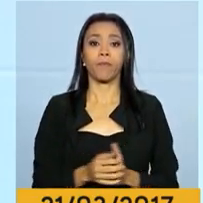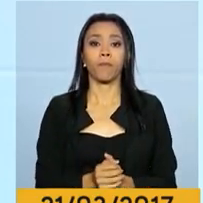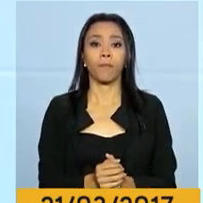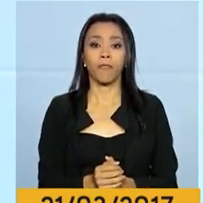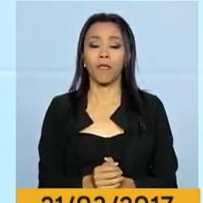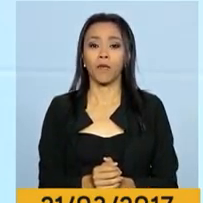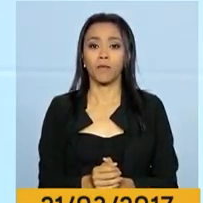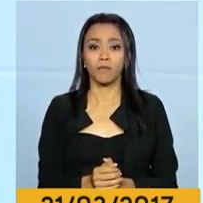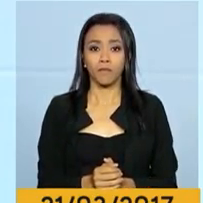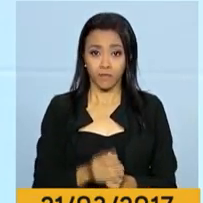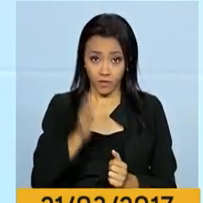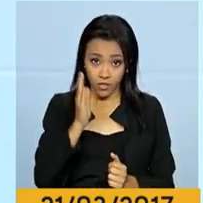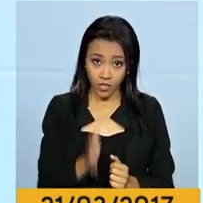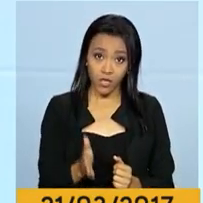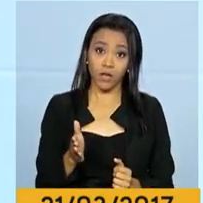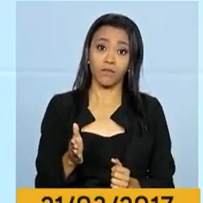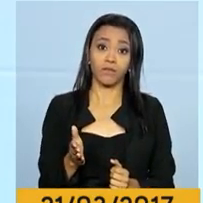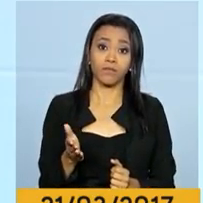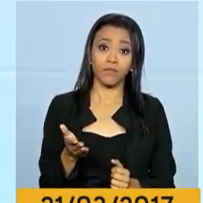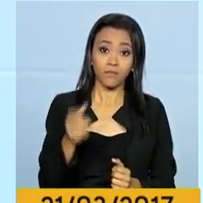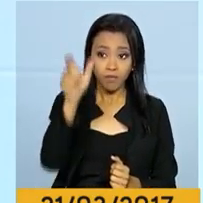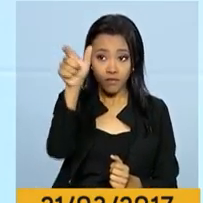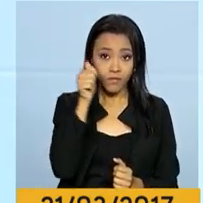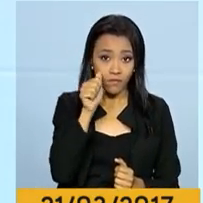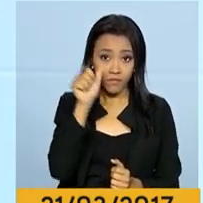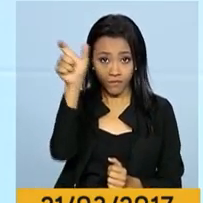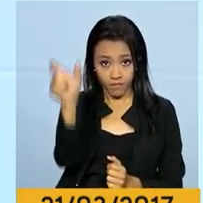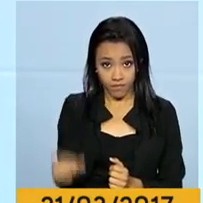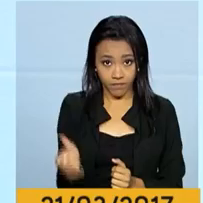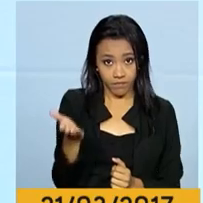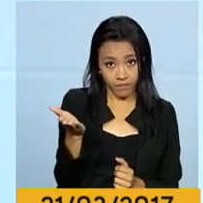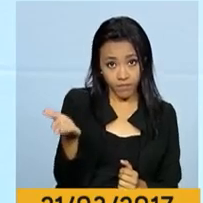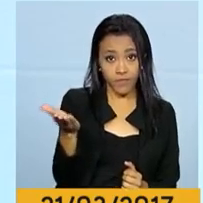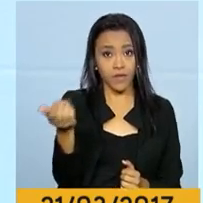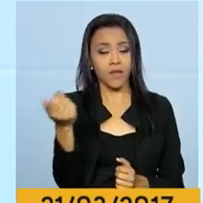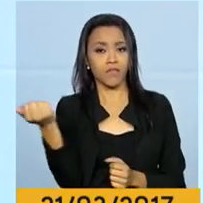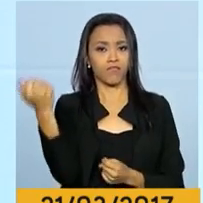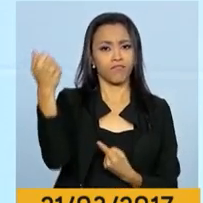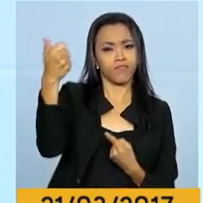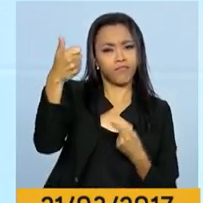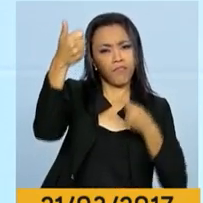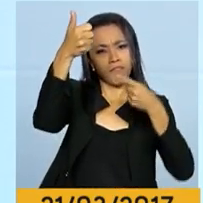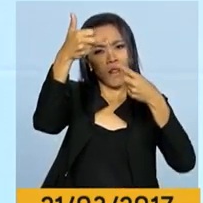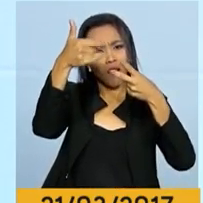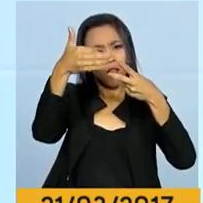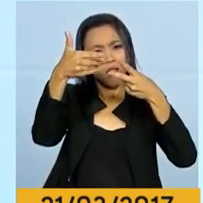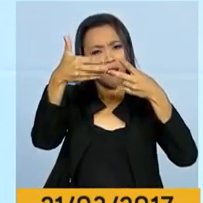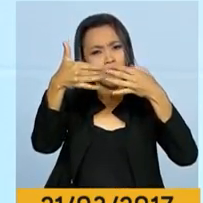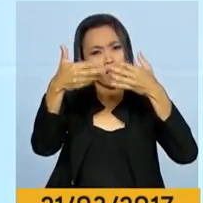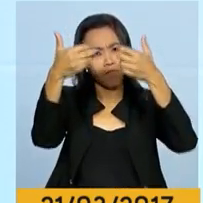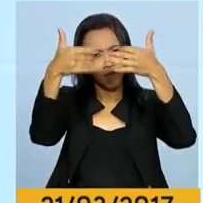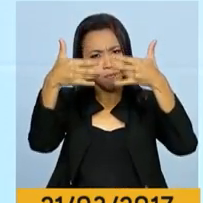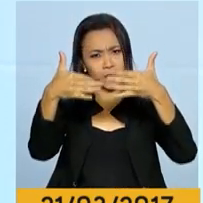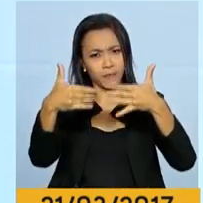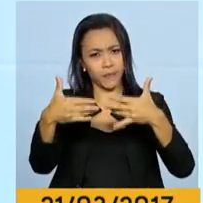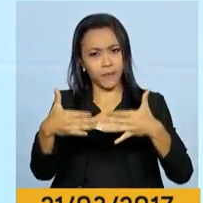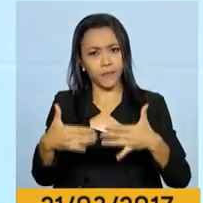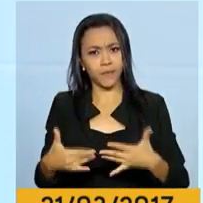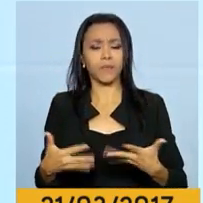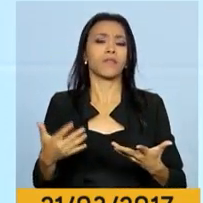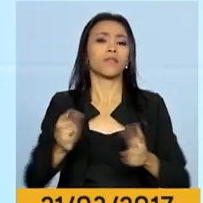já a senhora Susan Siegel elencou alguns dos atos de governo